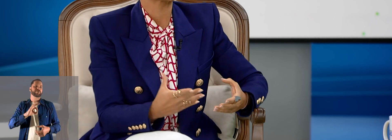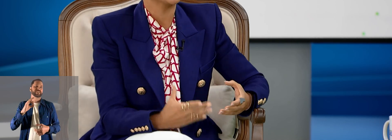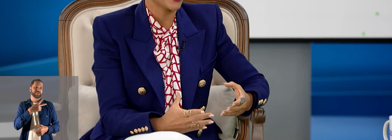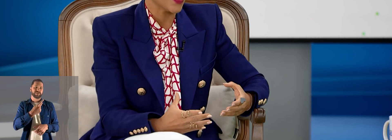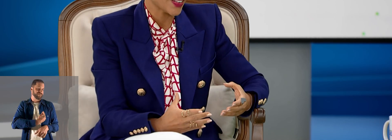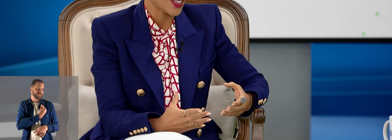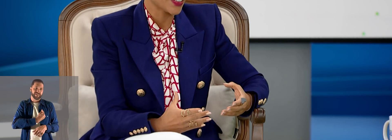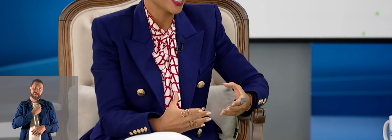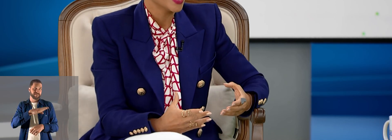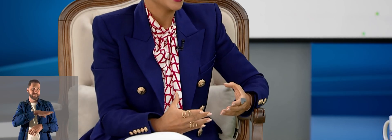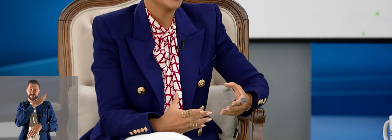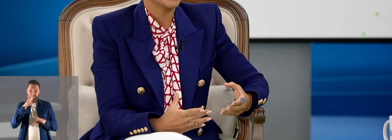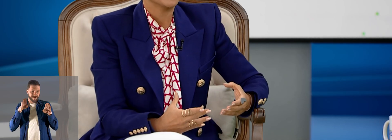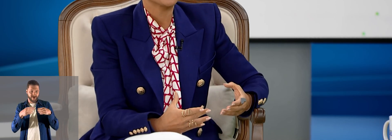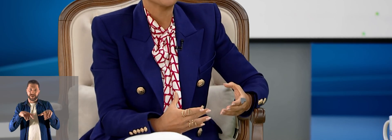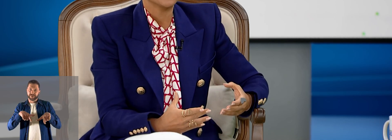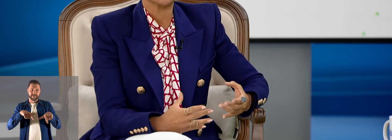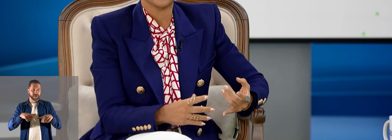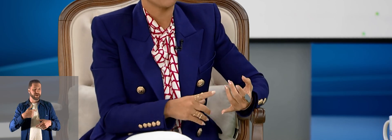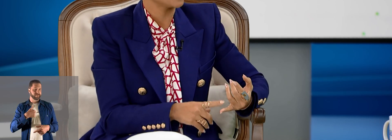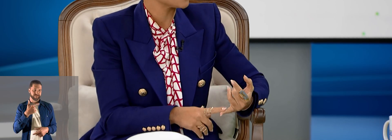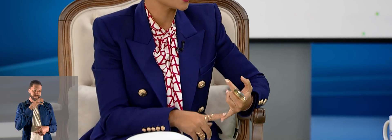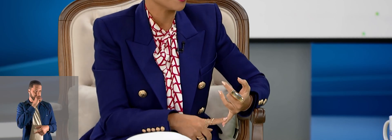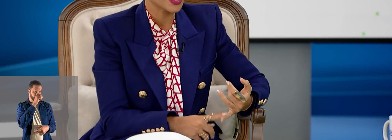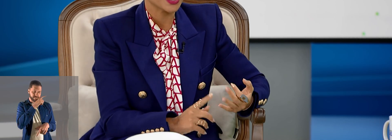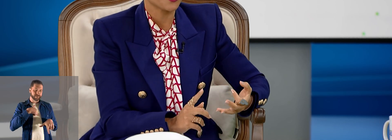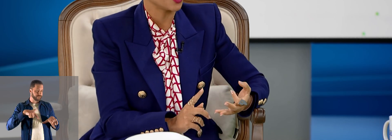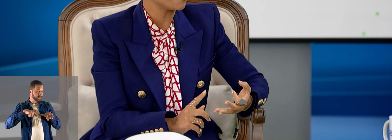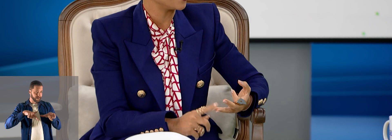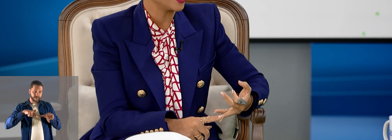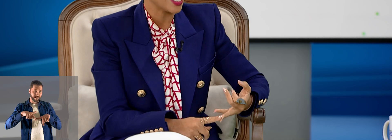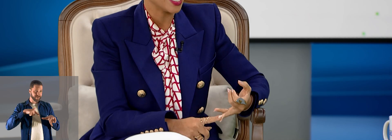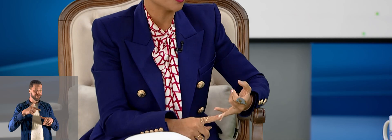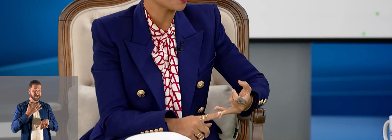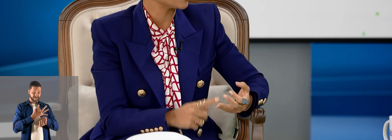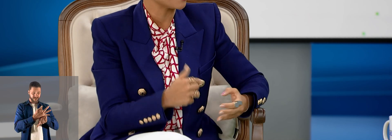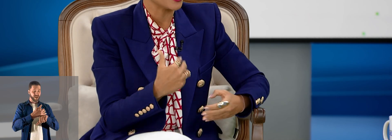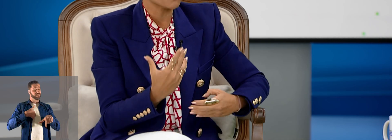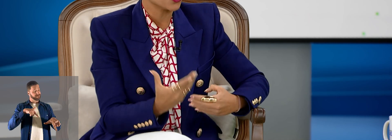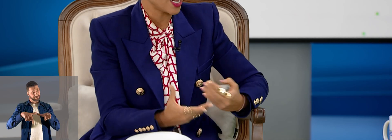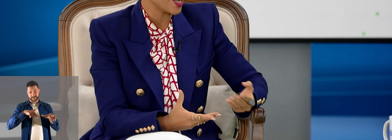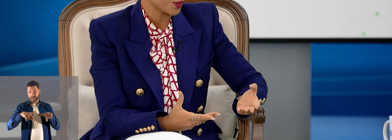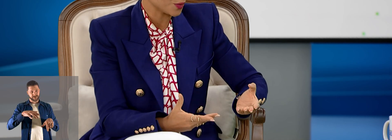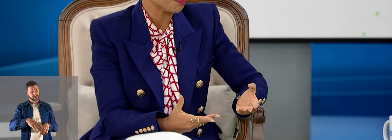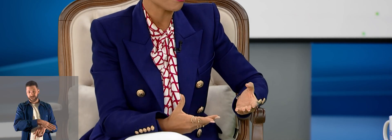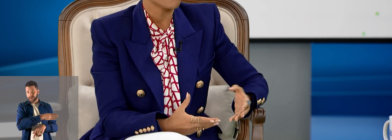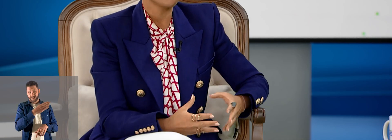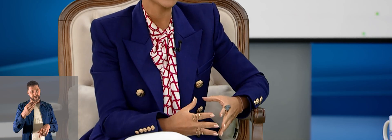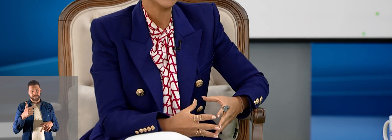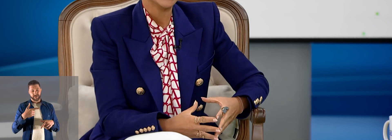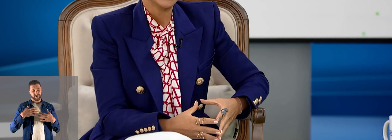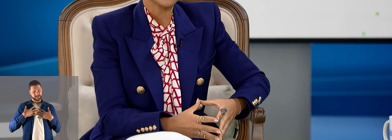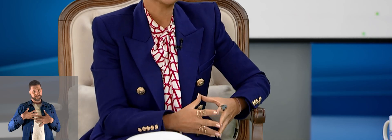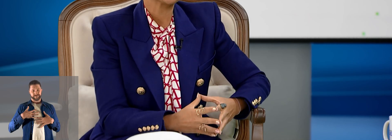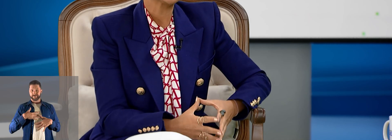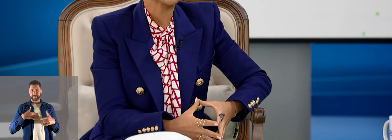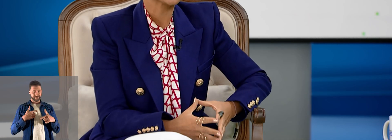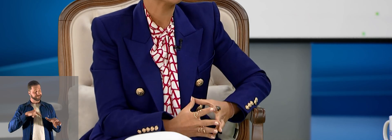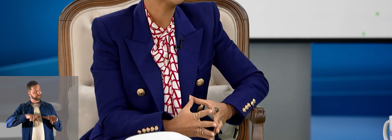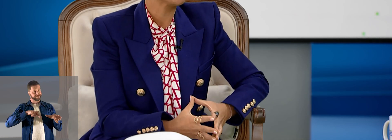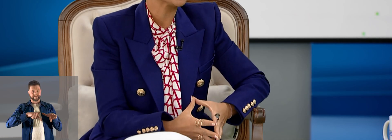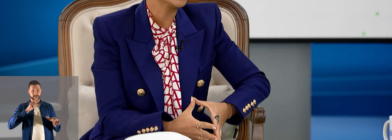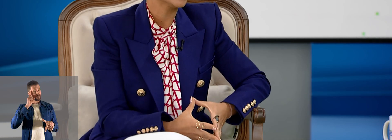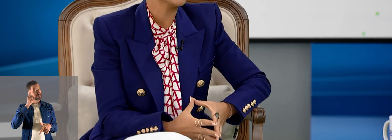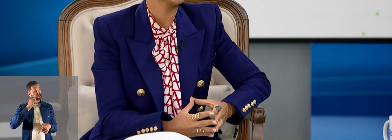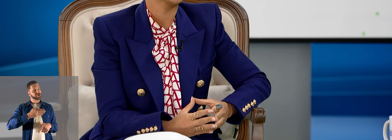ao dia o seu negócio eu não tenho final de semana eu não tenho feriado porque eu trabalho direto acho que